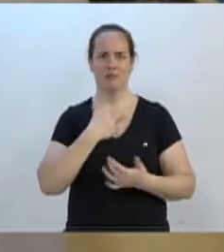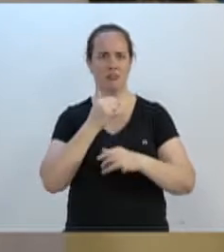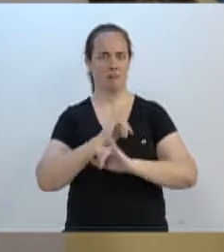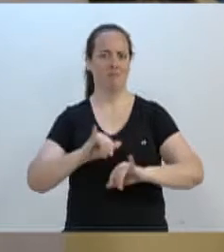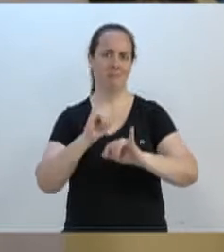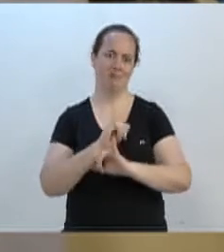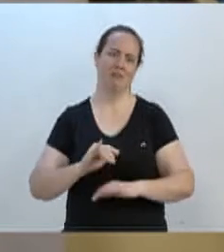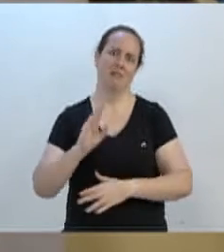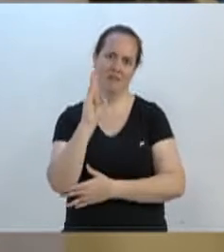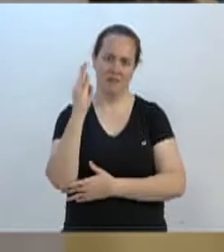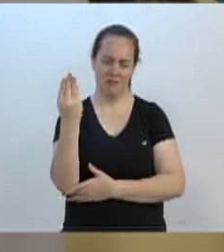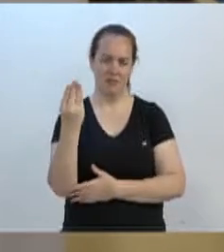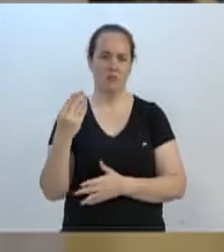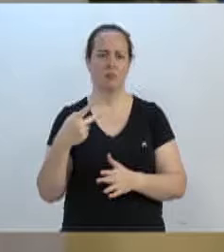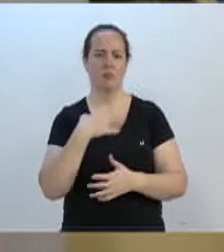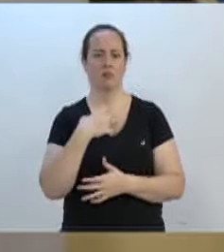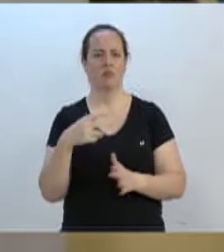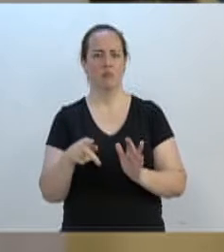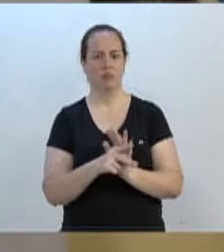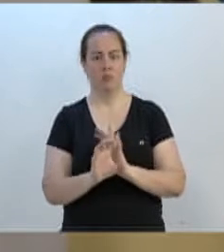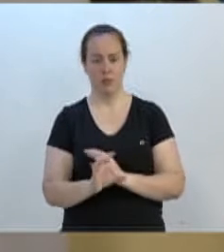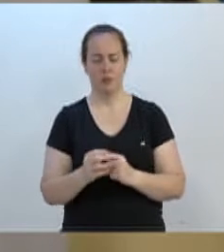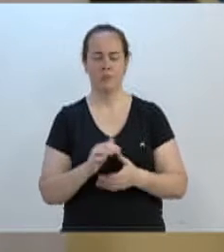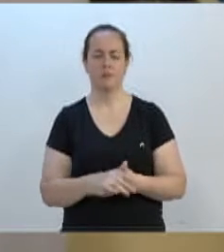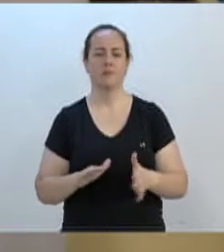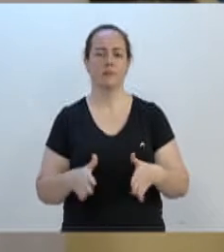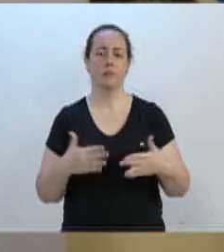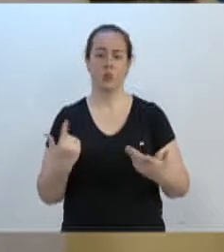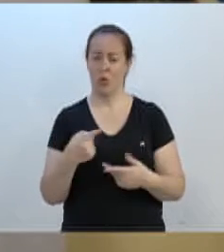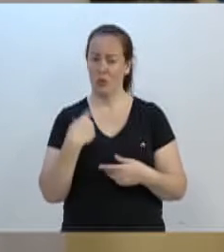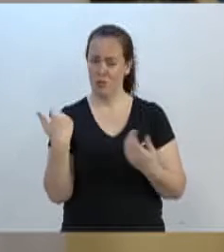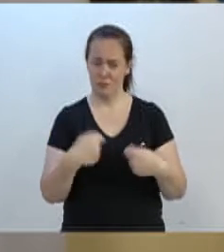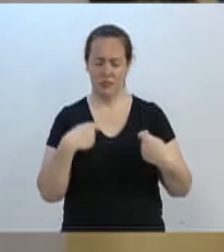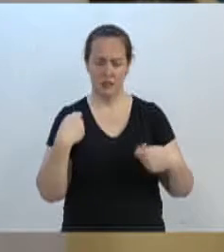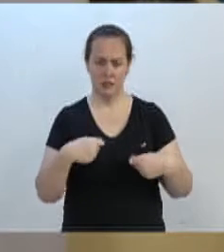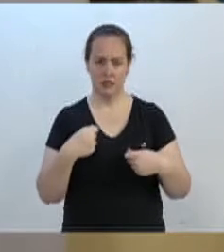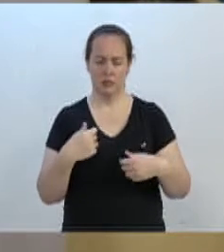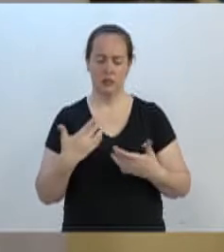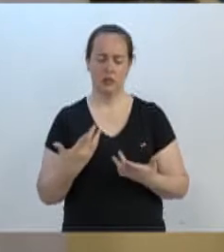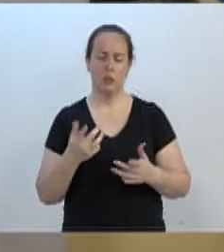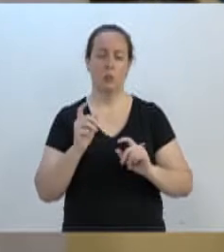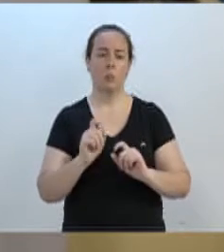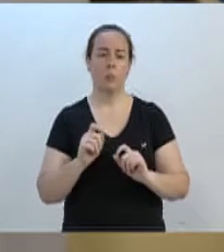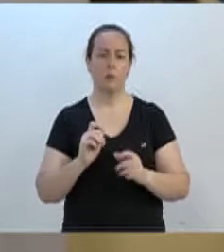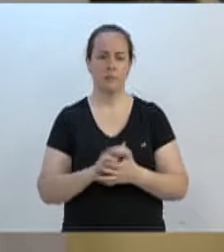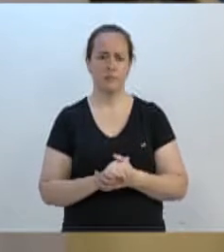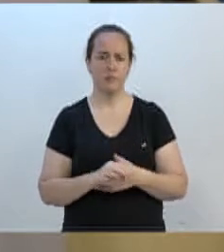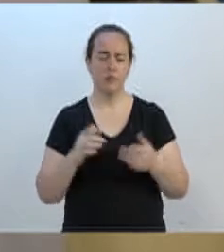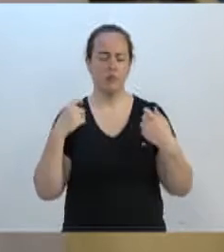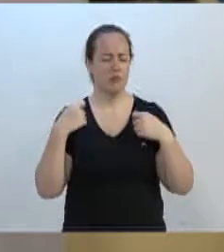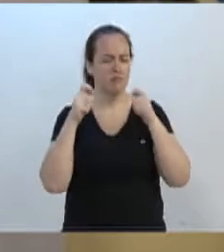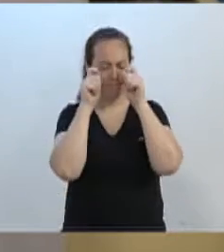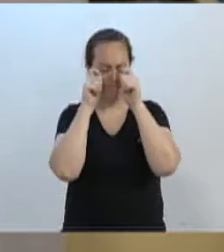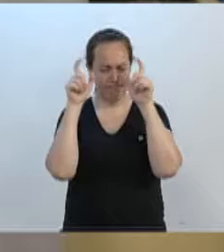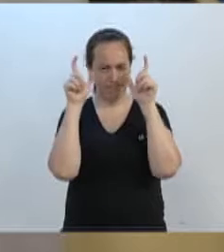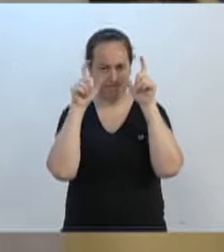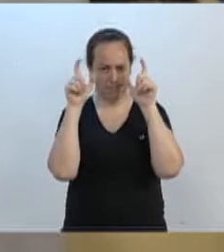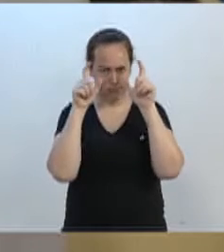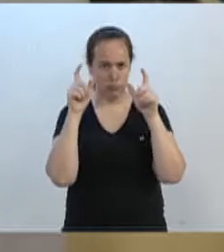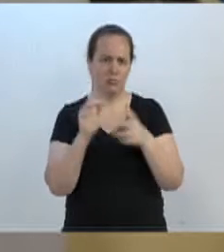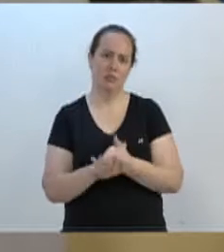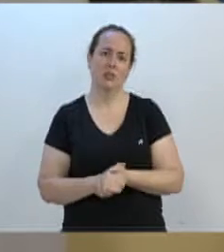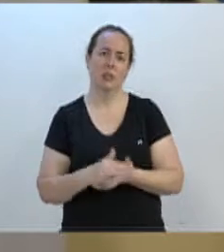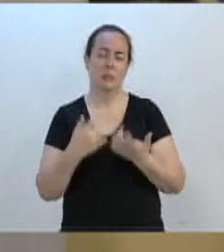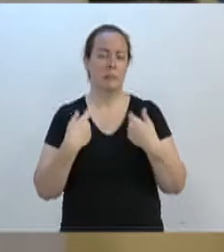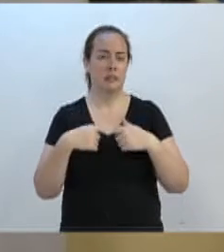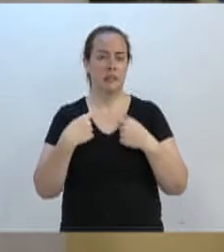noticiado daquela maneira. Então, a gente precisa ficar, presidente, com os olhos bem abertos,